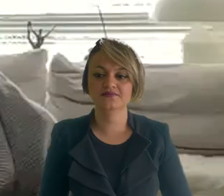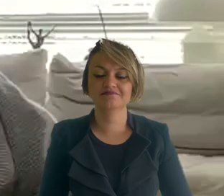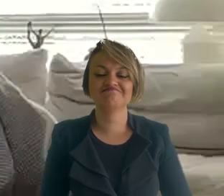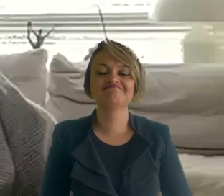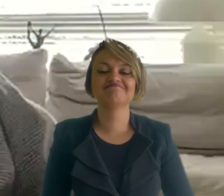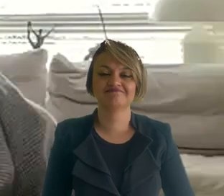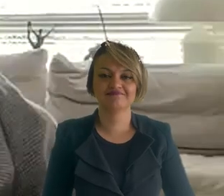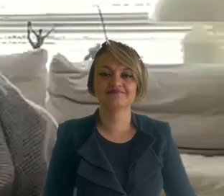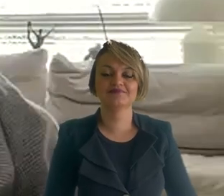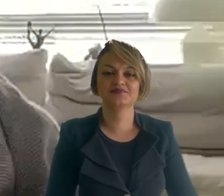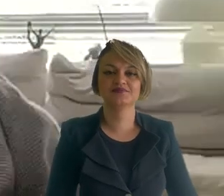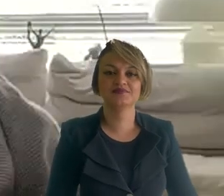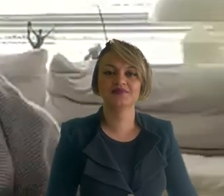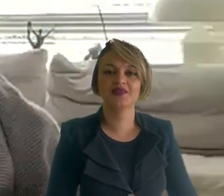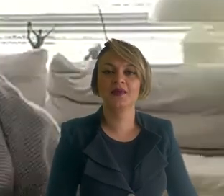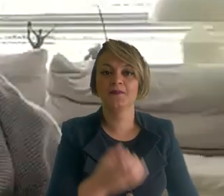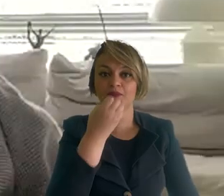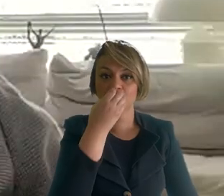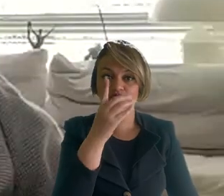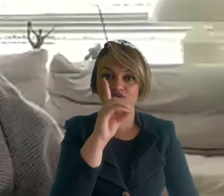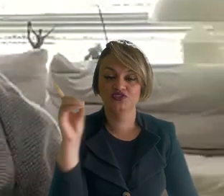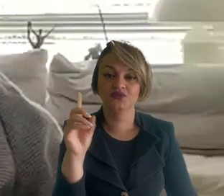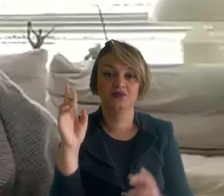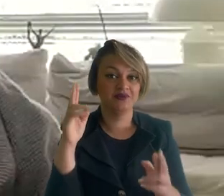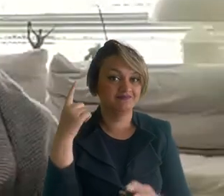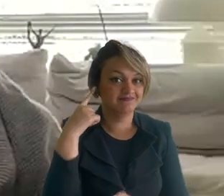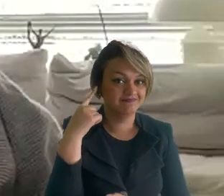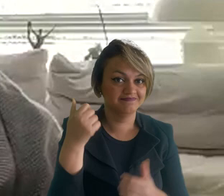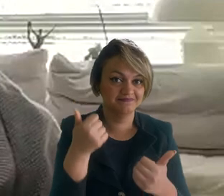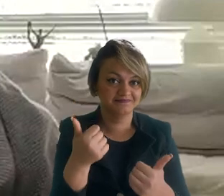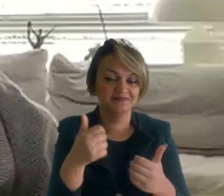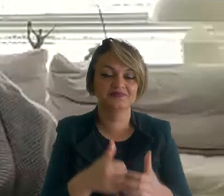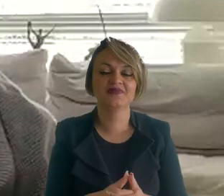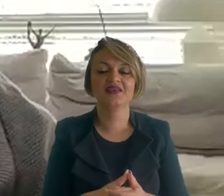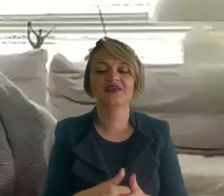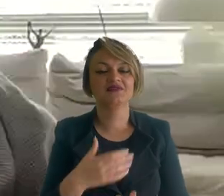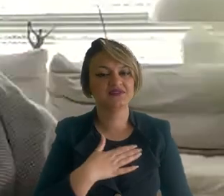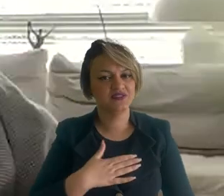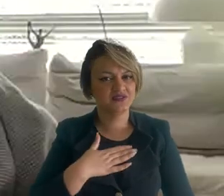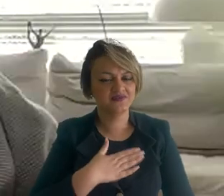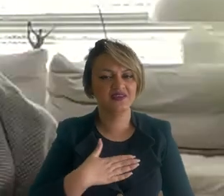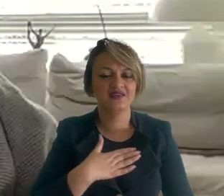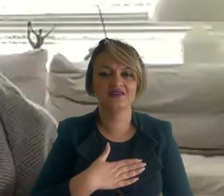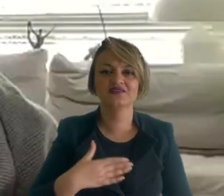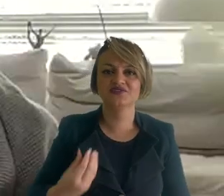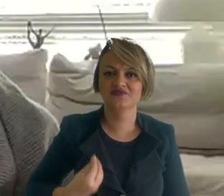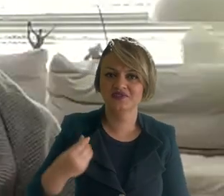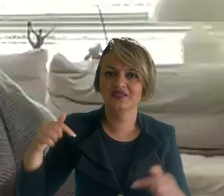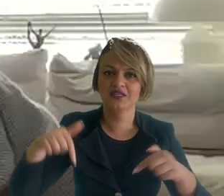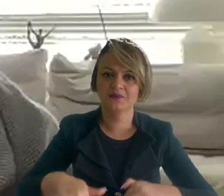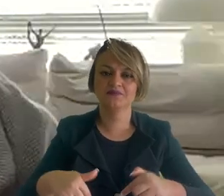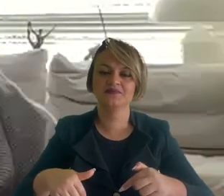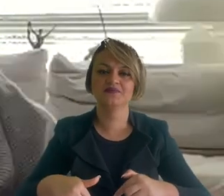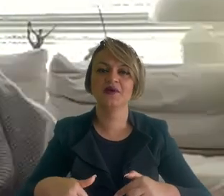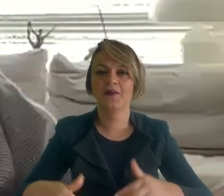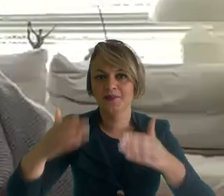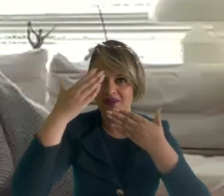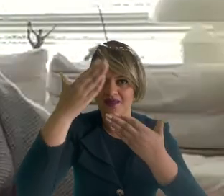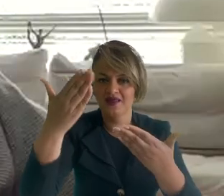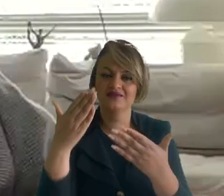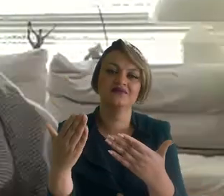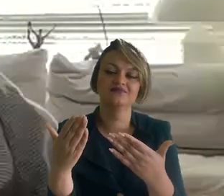muito bom dia espero que estejam me ouvindo fico muito satisfeita de aqui estar agradeço